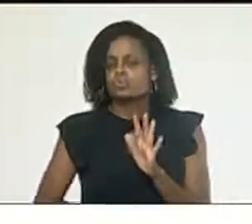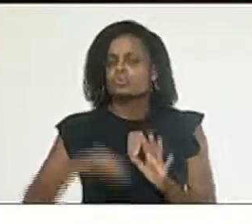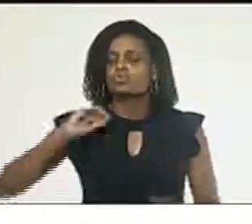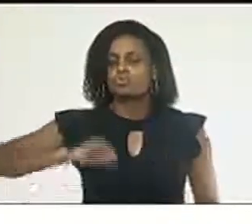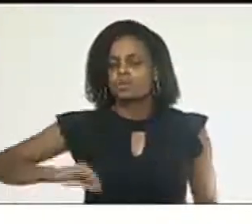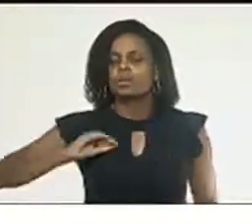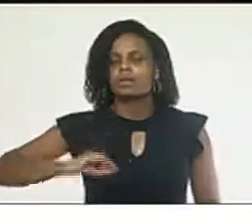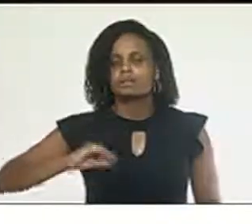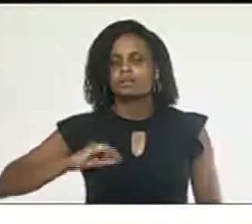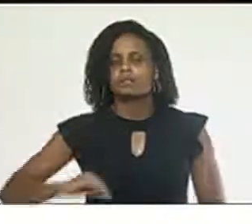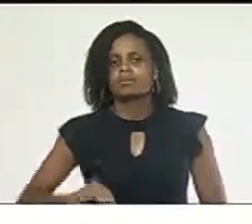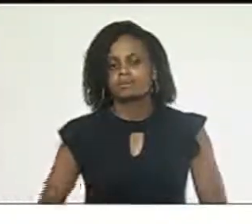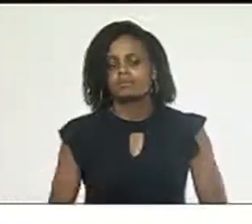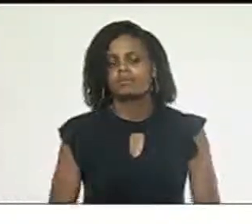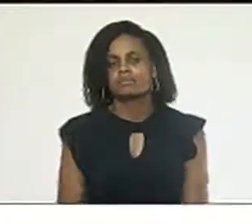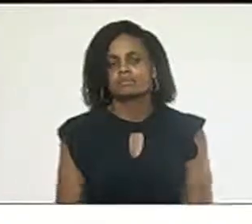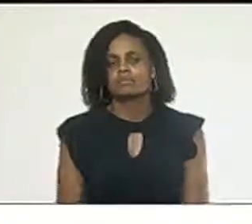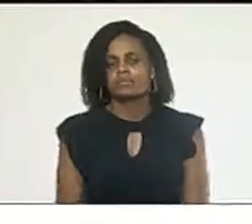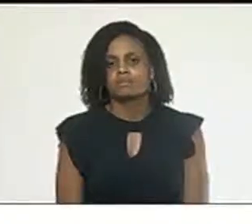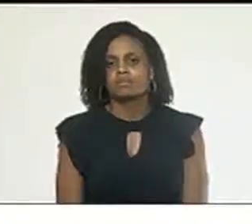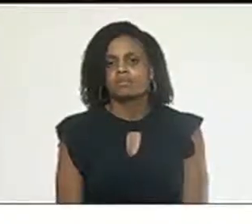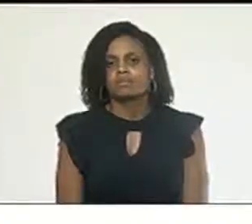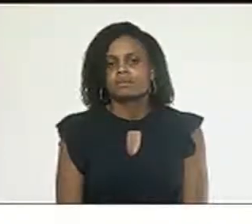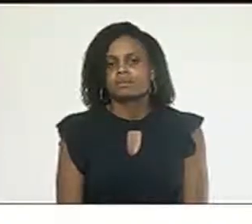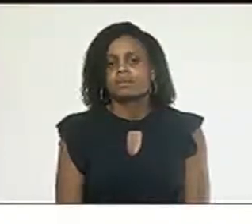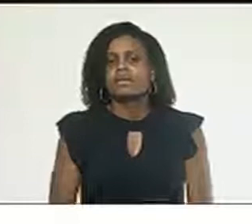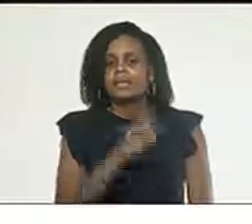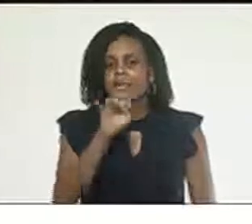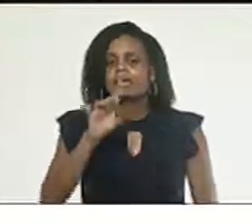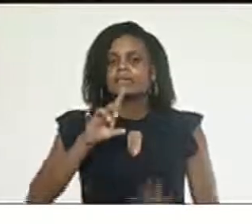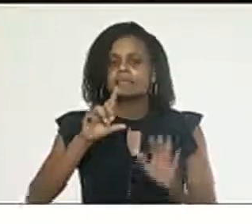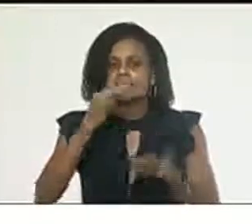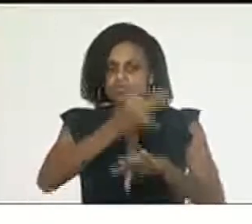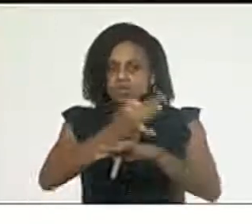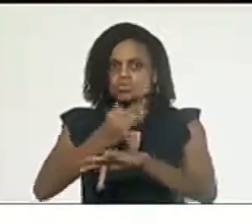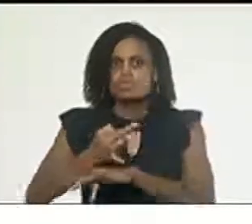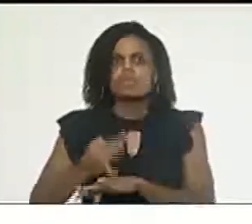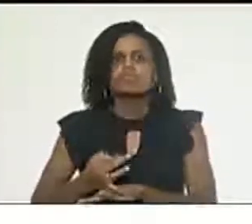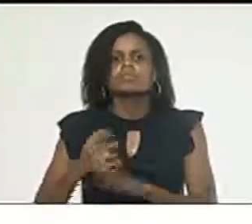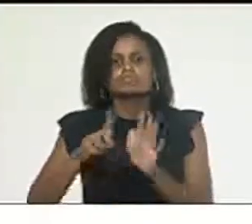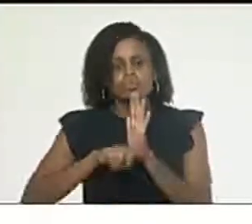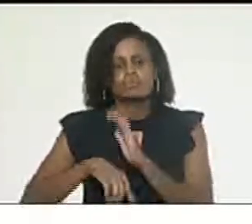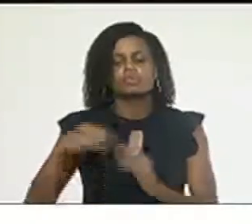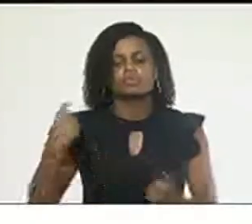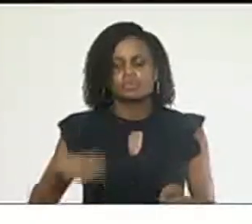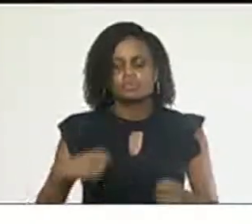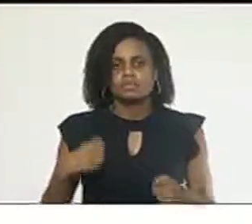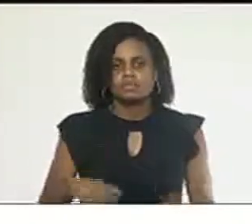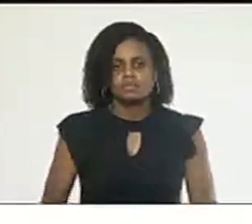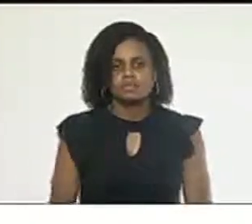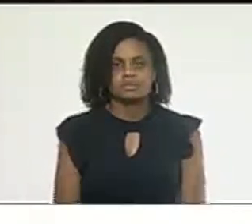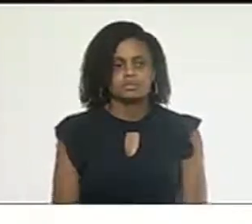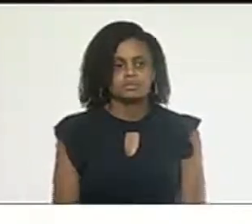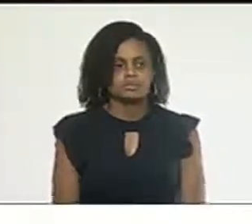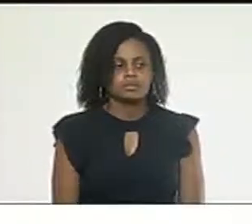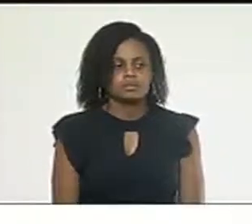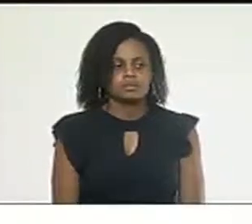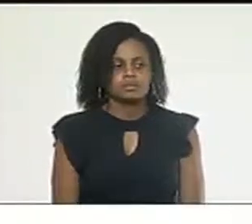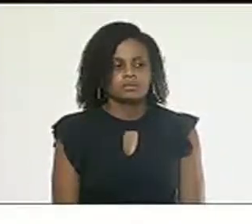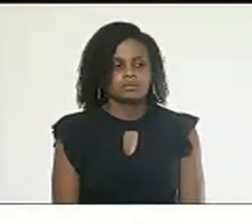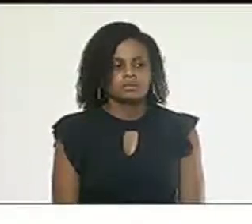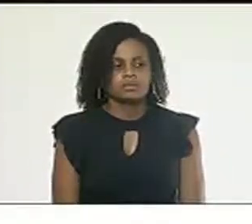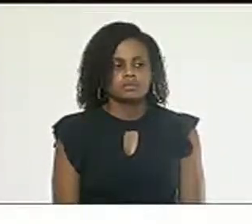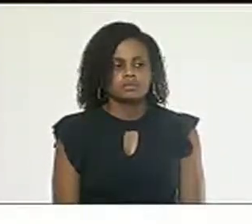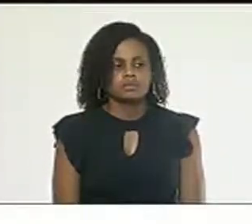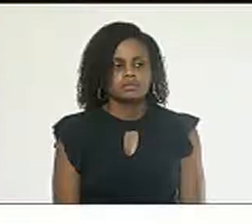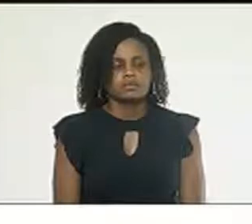mês do salário em relação às faltas que aconteceu por conta da ausência do parlamentar aqui.